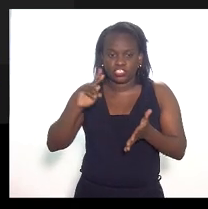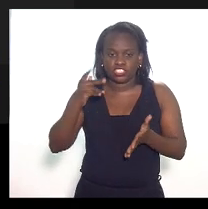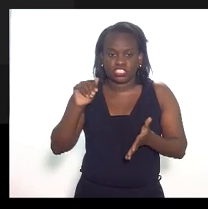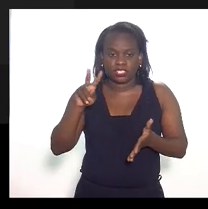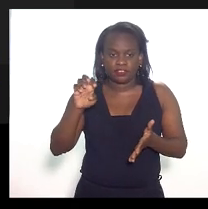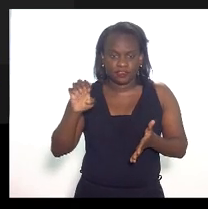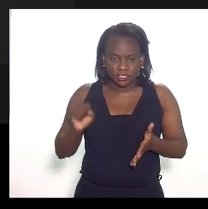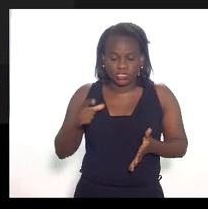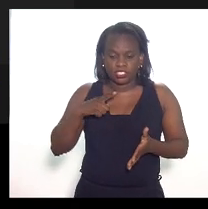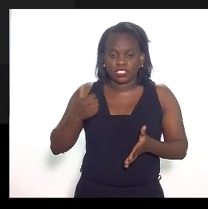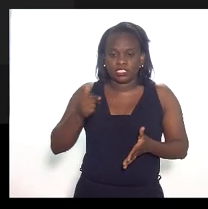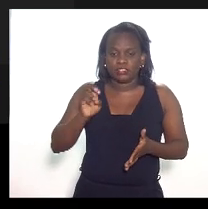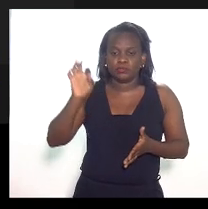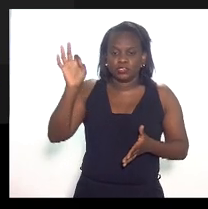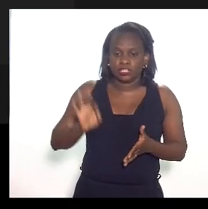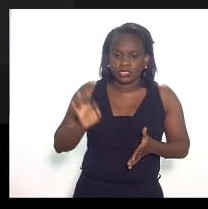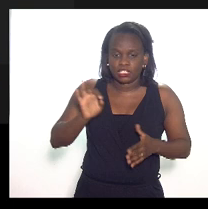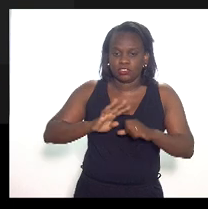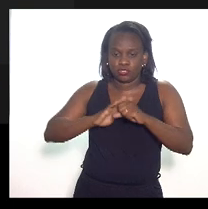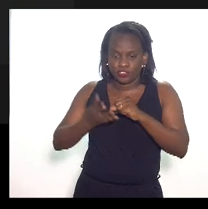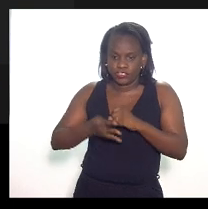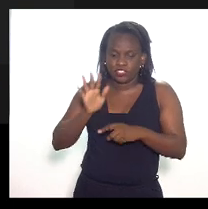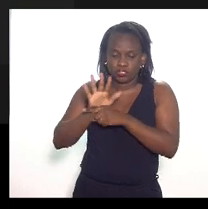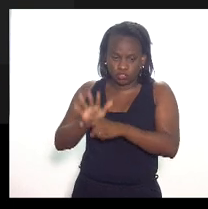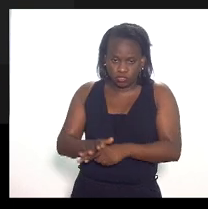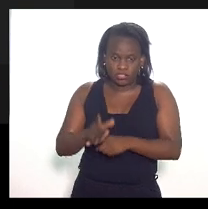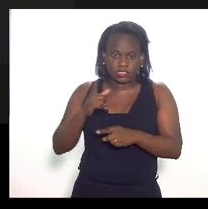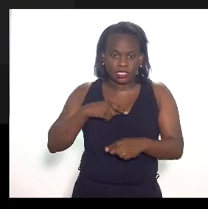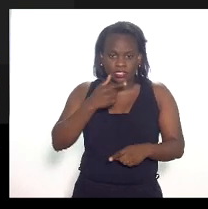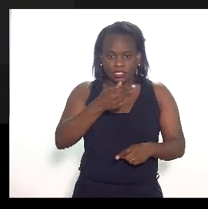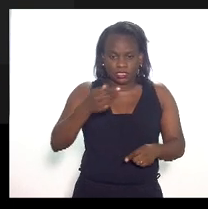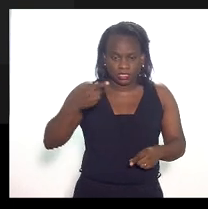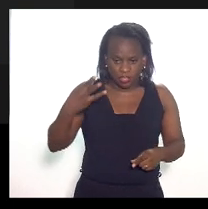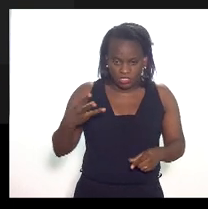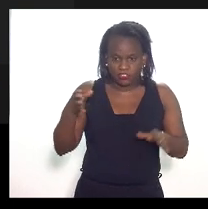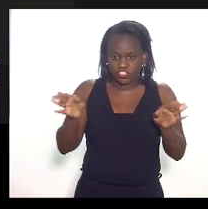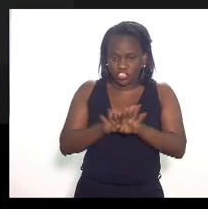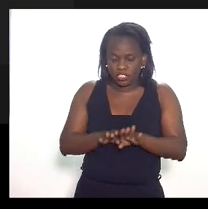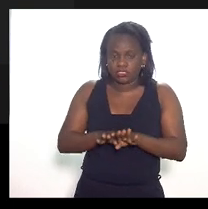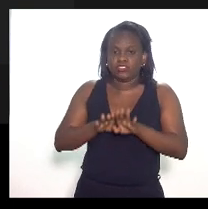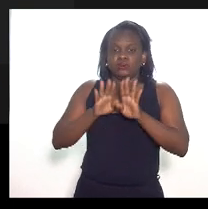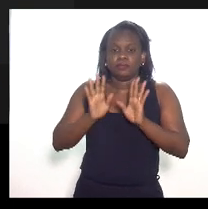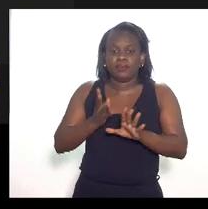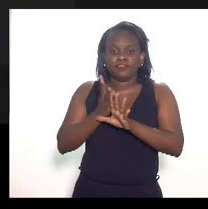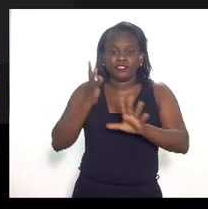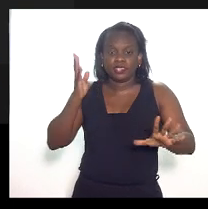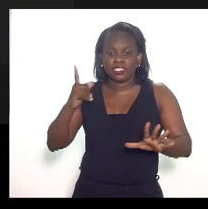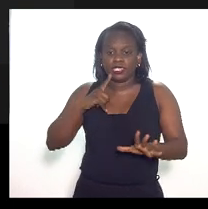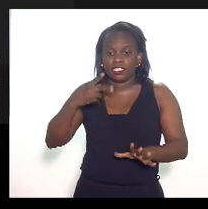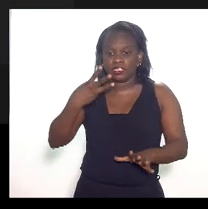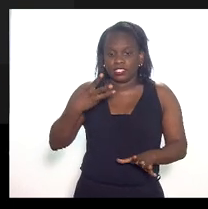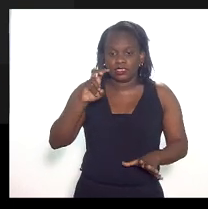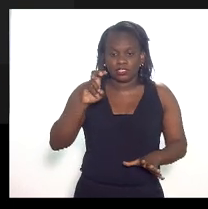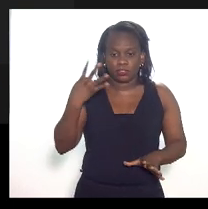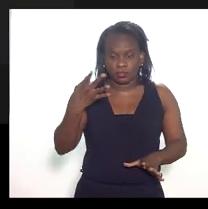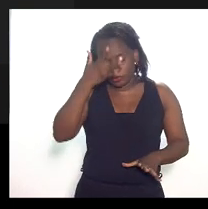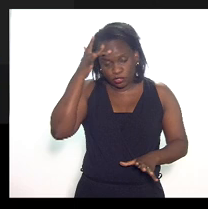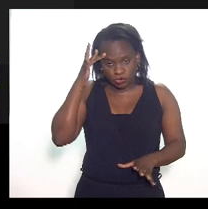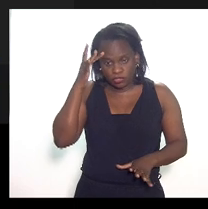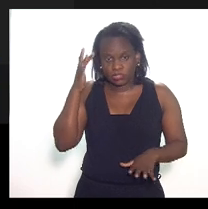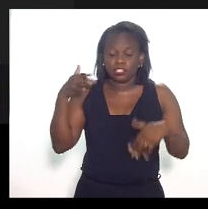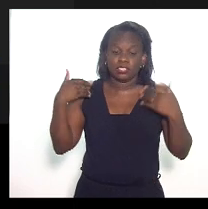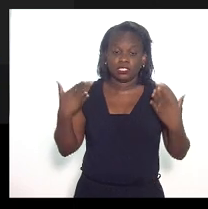colabora com 15% dos leitos COVID no Rio de Janeiro. E tem 773 fechados, e na fila tem 354